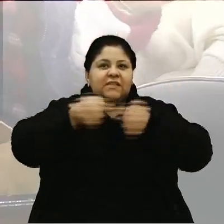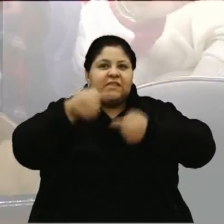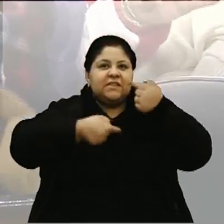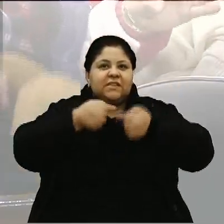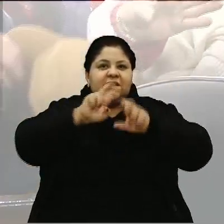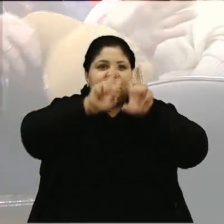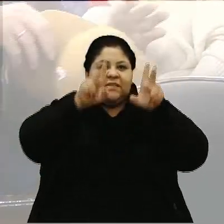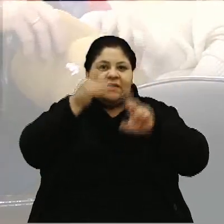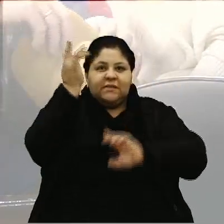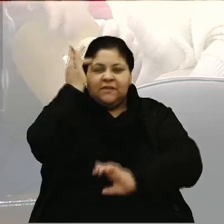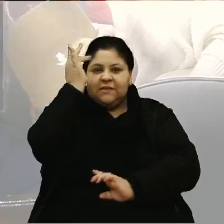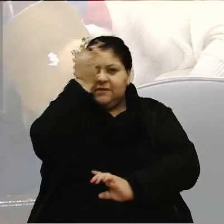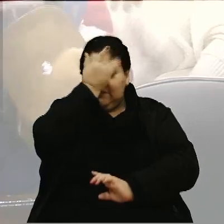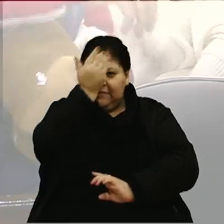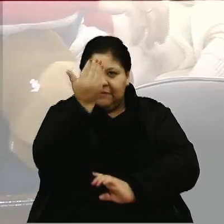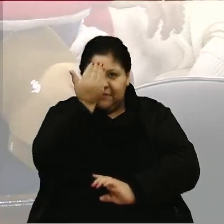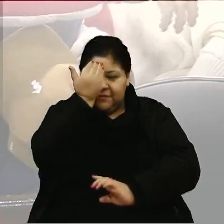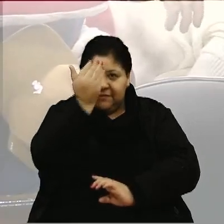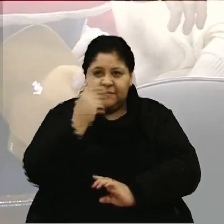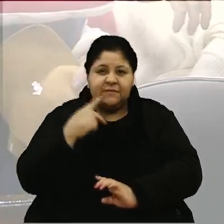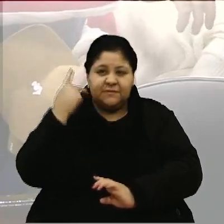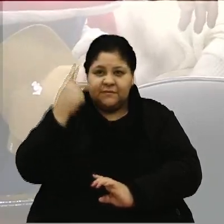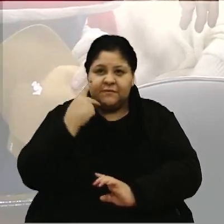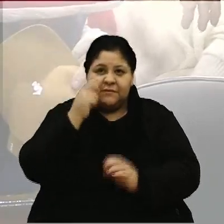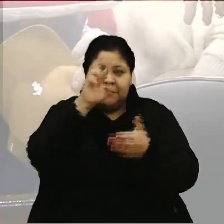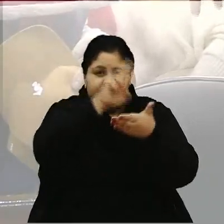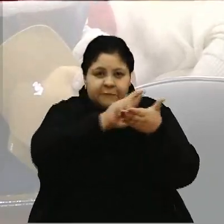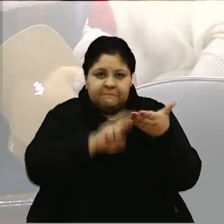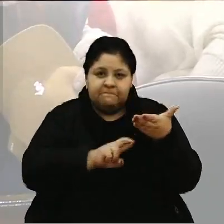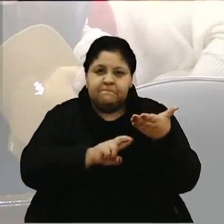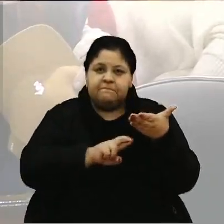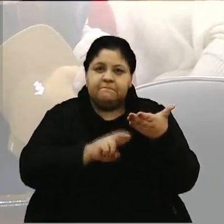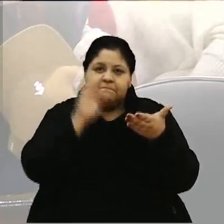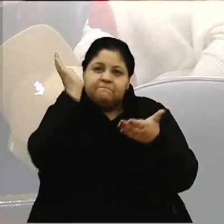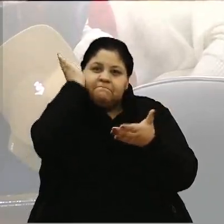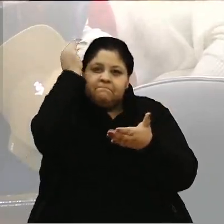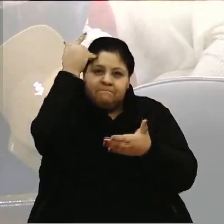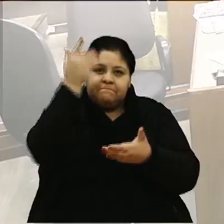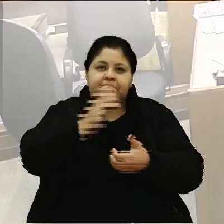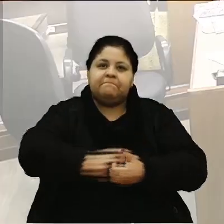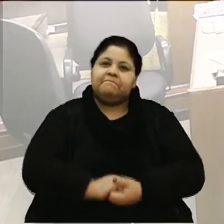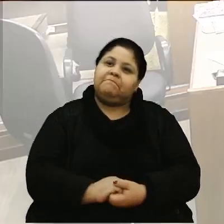sobre o tema da saúde mental. Obrigado, vereador e relator Felipe Gremmelmaier.